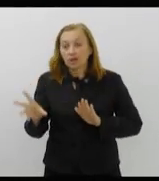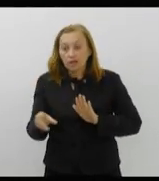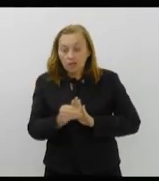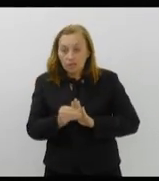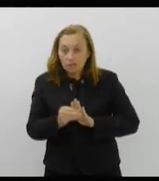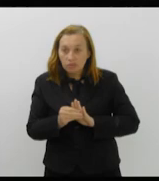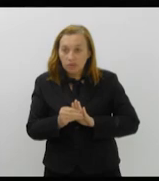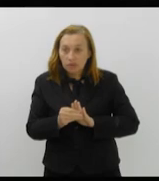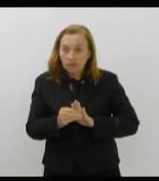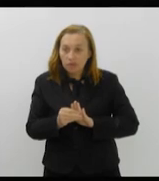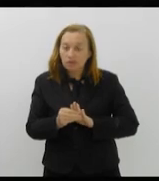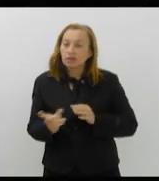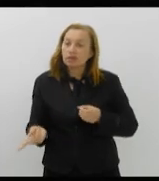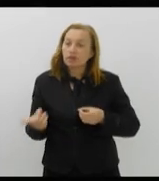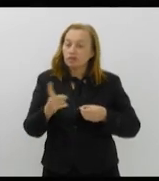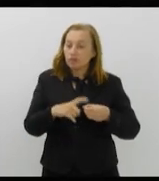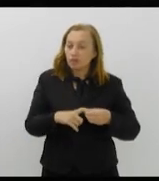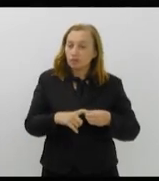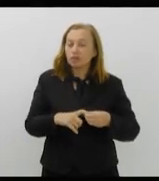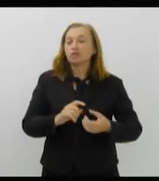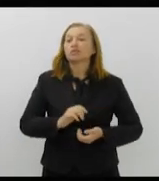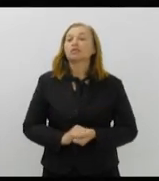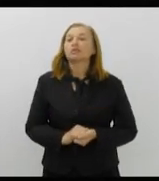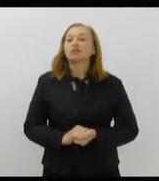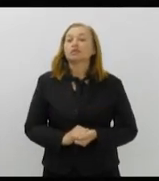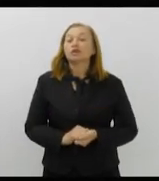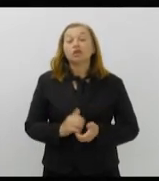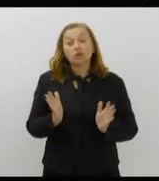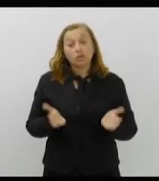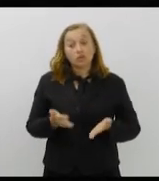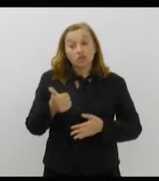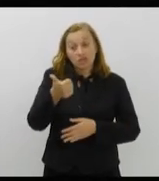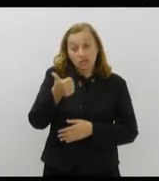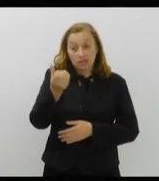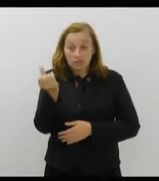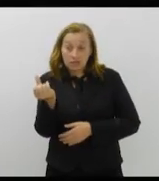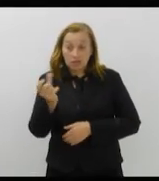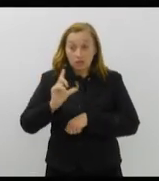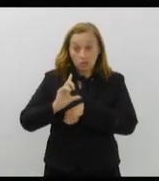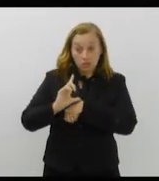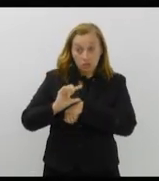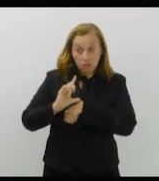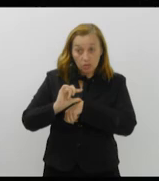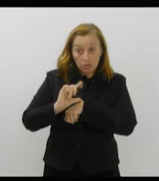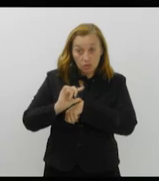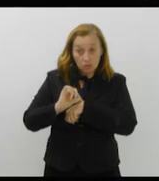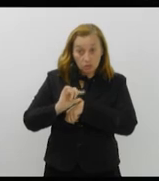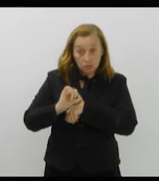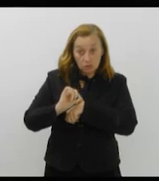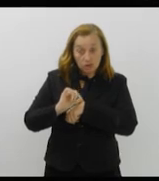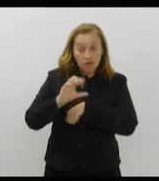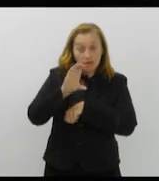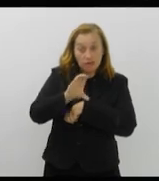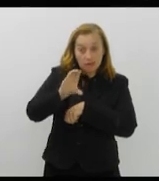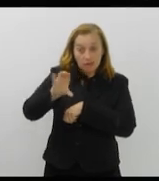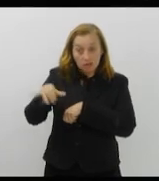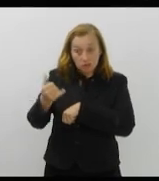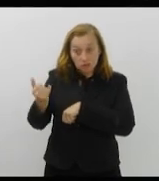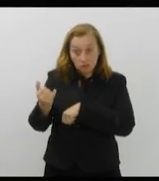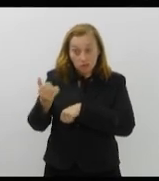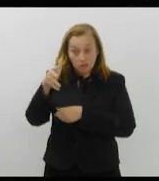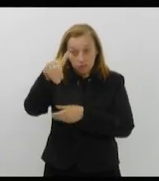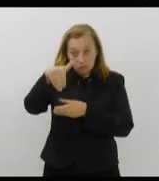recesso e hoje às 16 horas deve a ccj